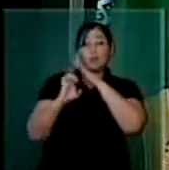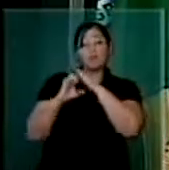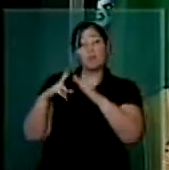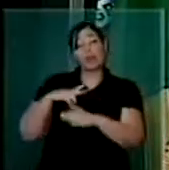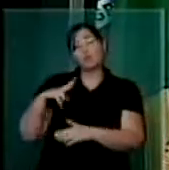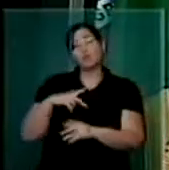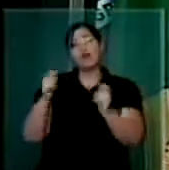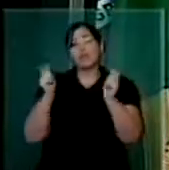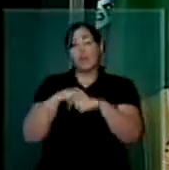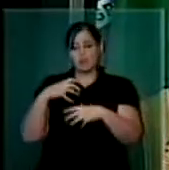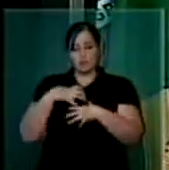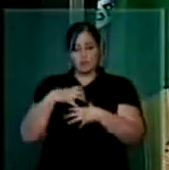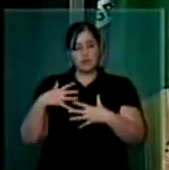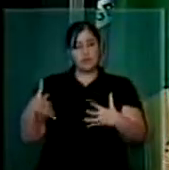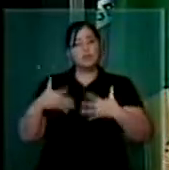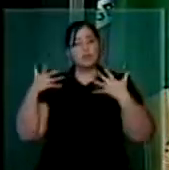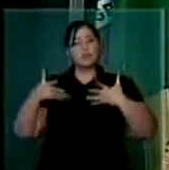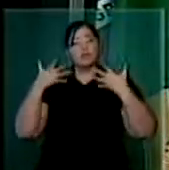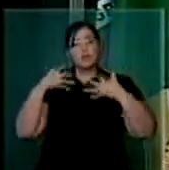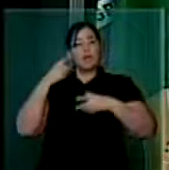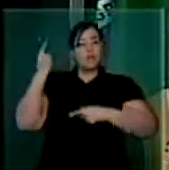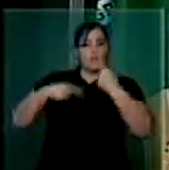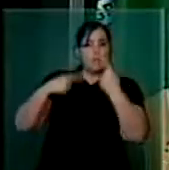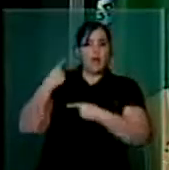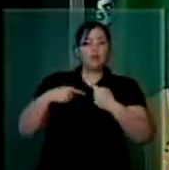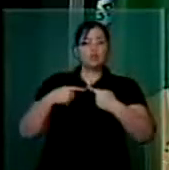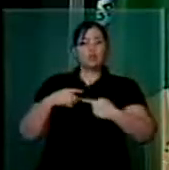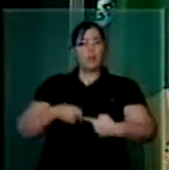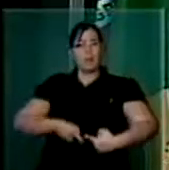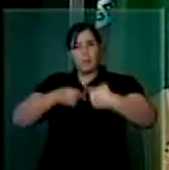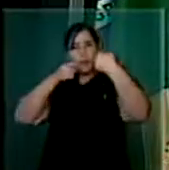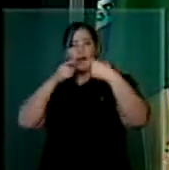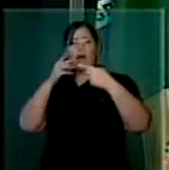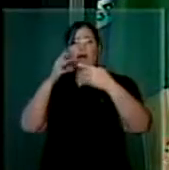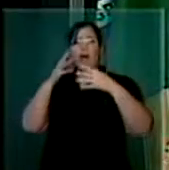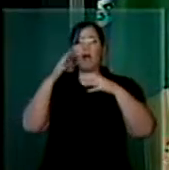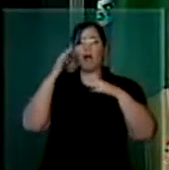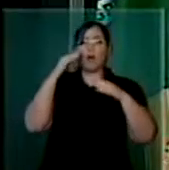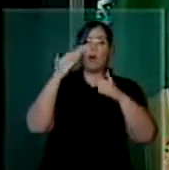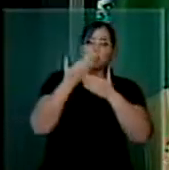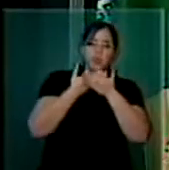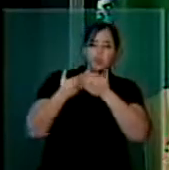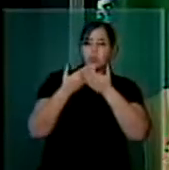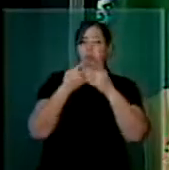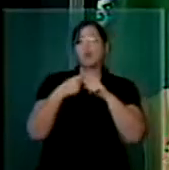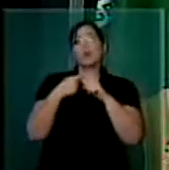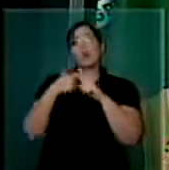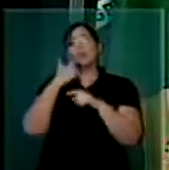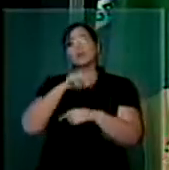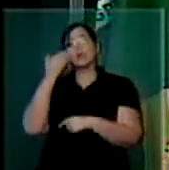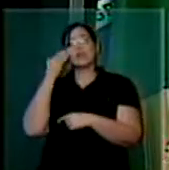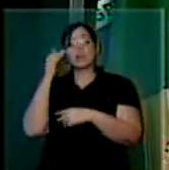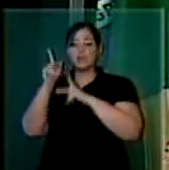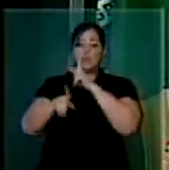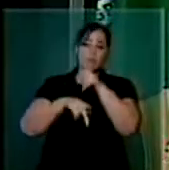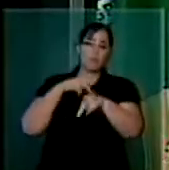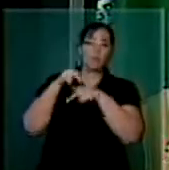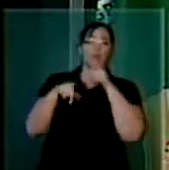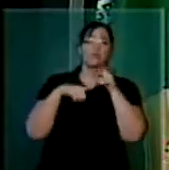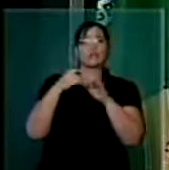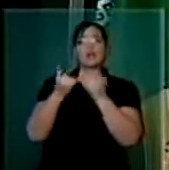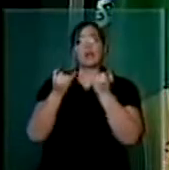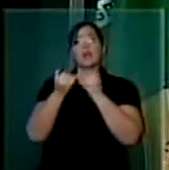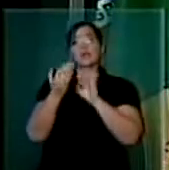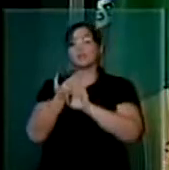se motive no debate, na concorrência, na competição, a compreender essa população que está